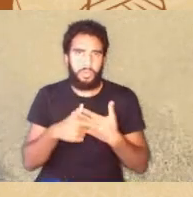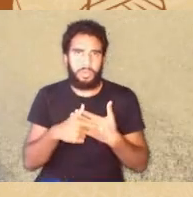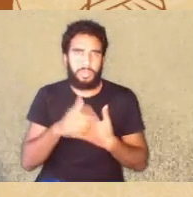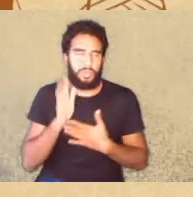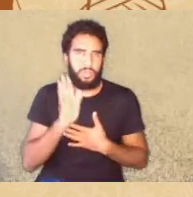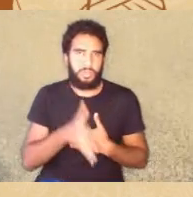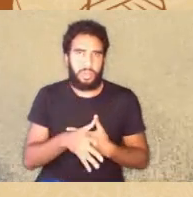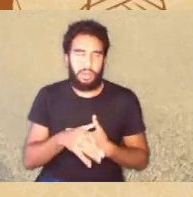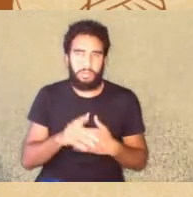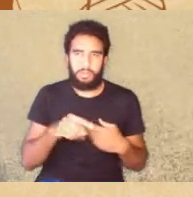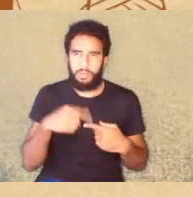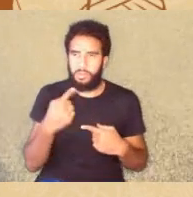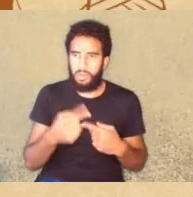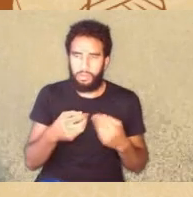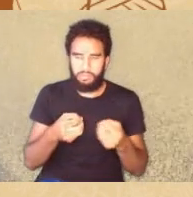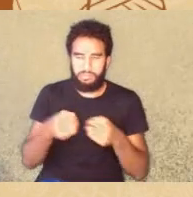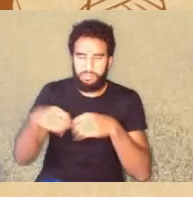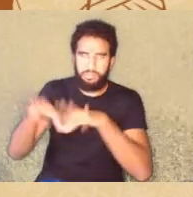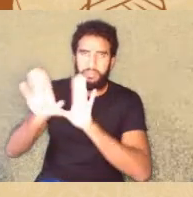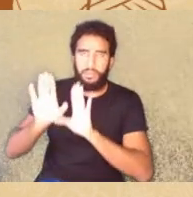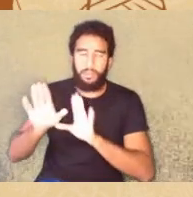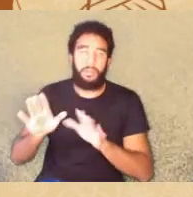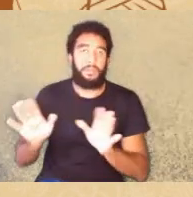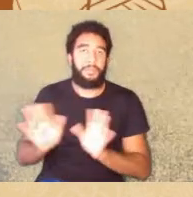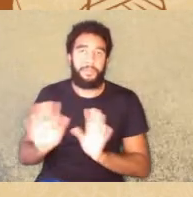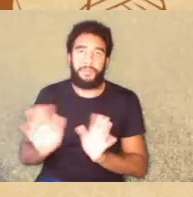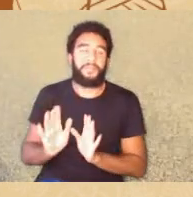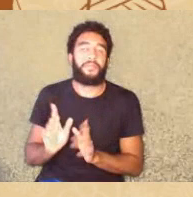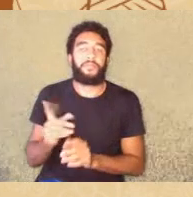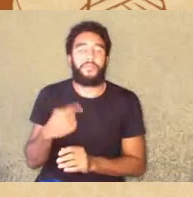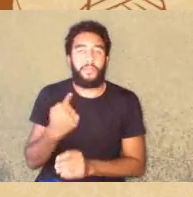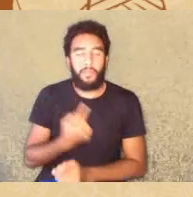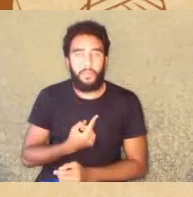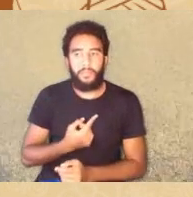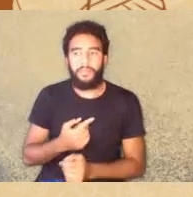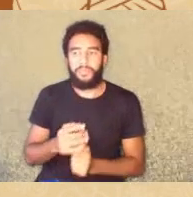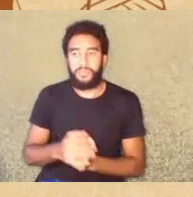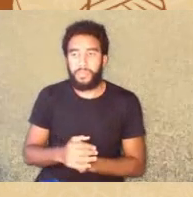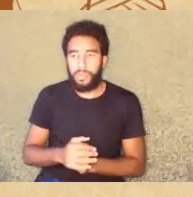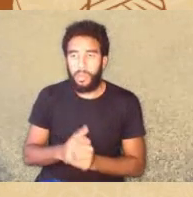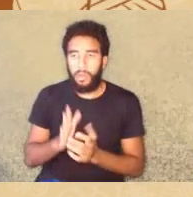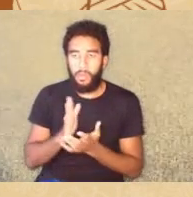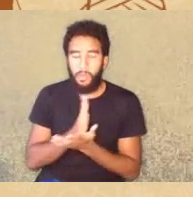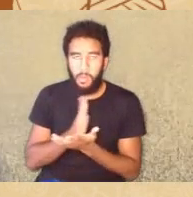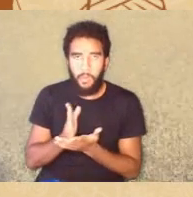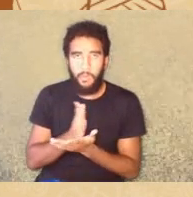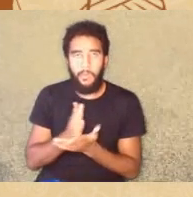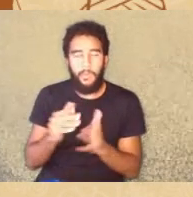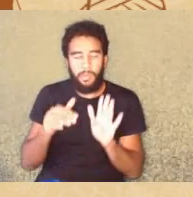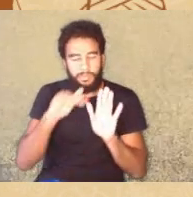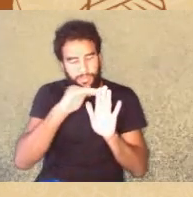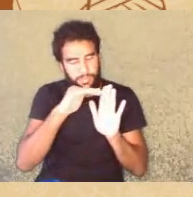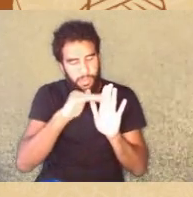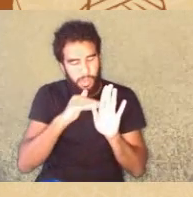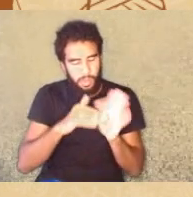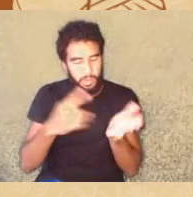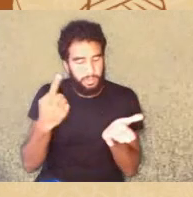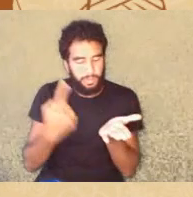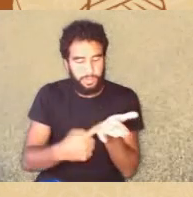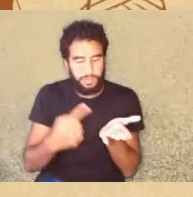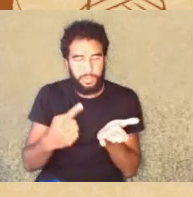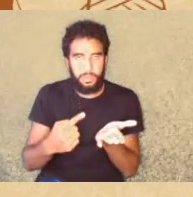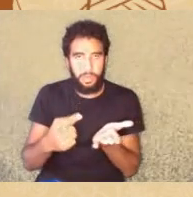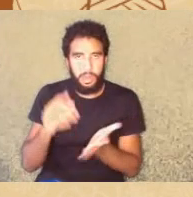fazendo de forma bem, bem didática. Então, seria a gente fechar alguns multiplicadores. Eu imaginei pelo menos